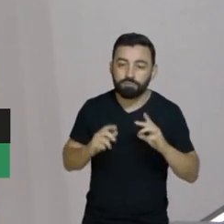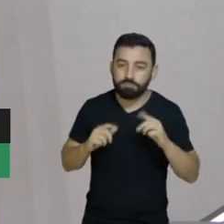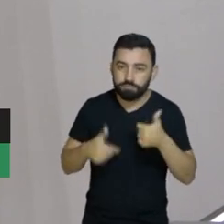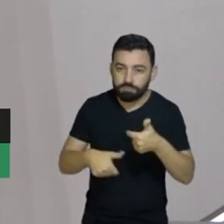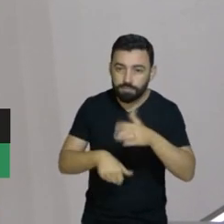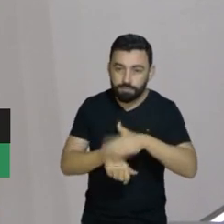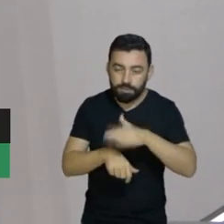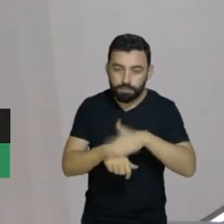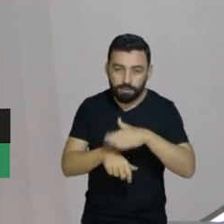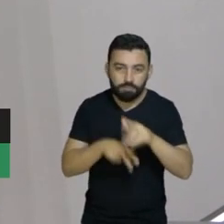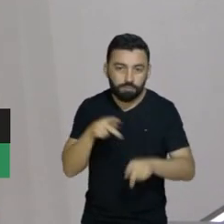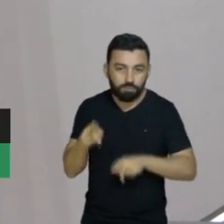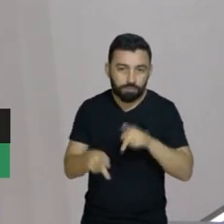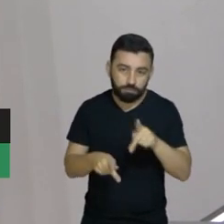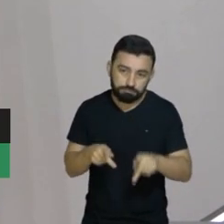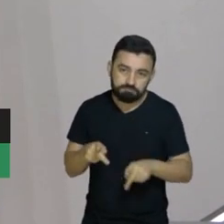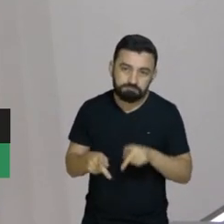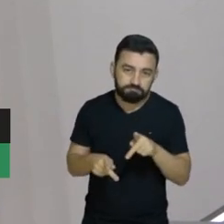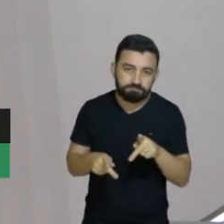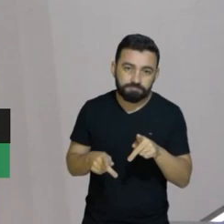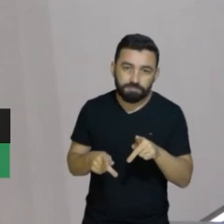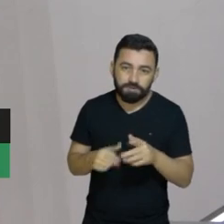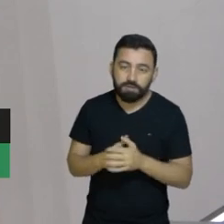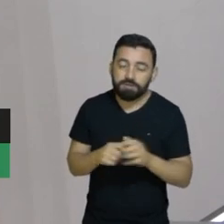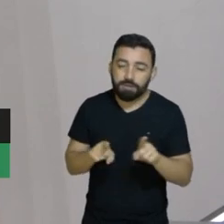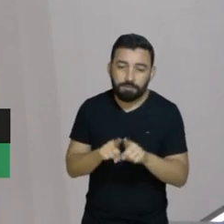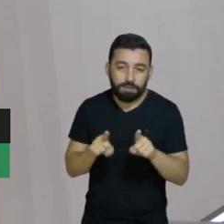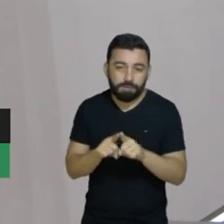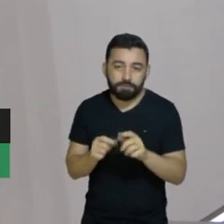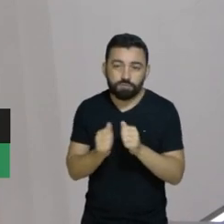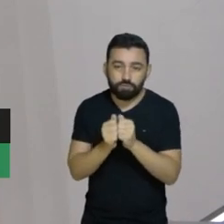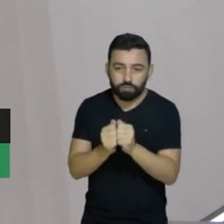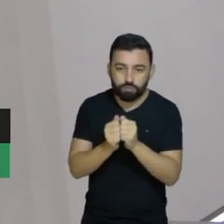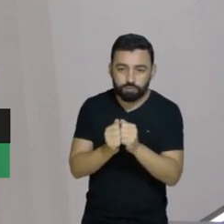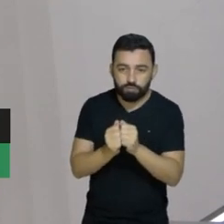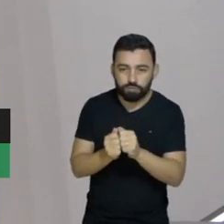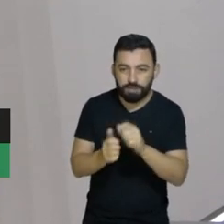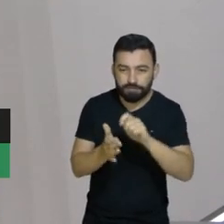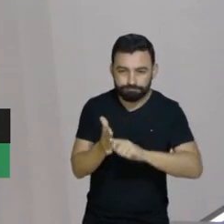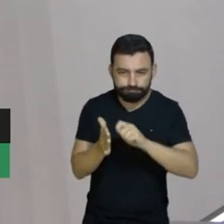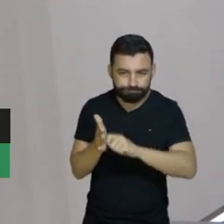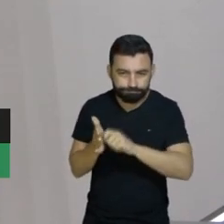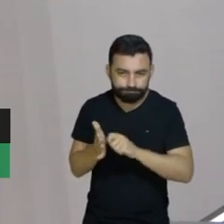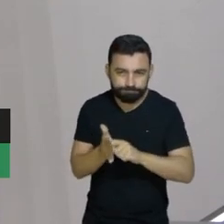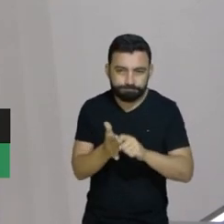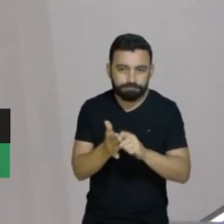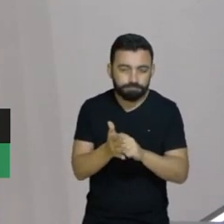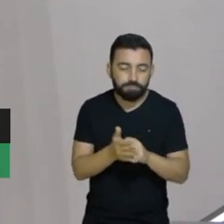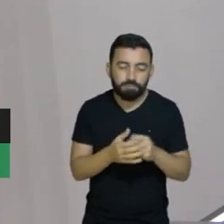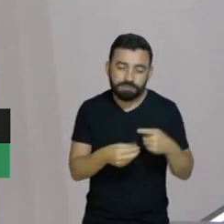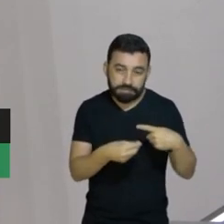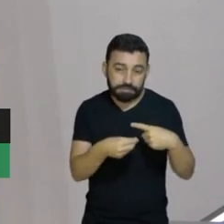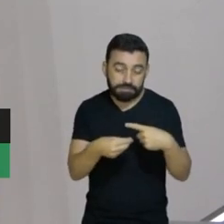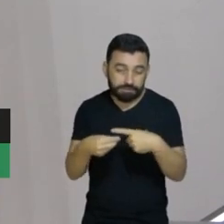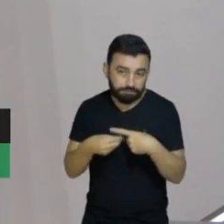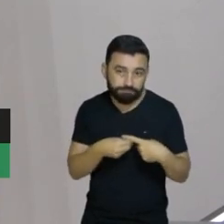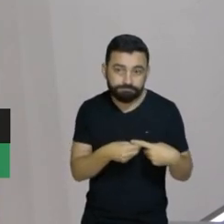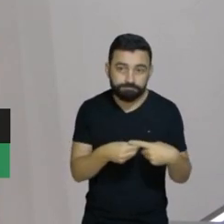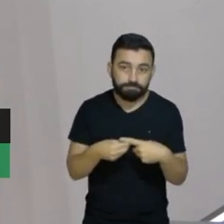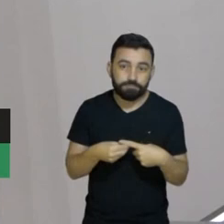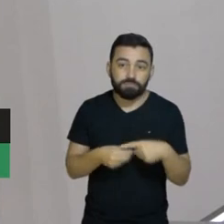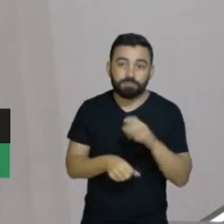popular acarretada e acompanhada de uma série de assinaturas por vários municípios do Estado,